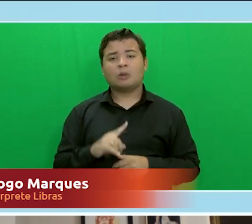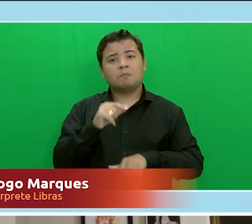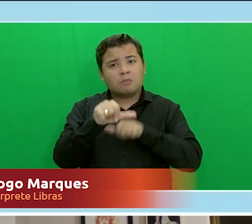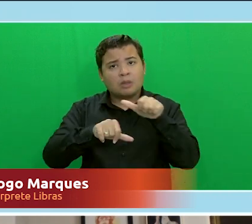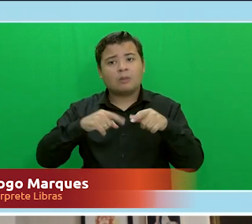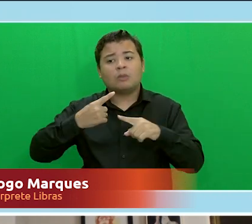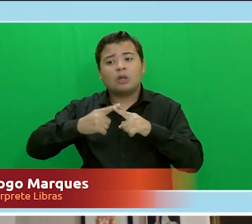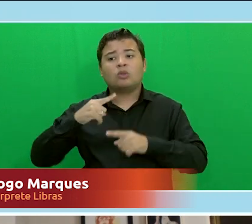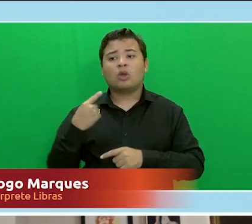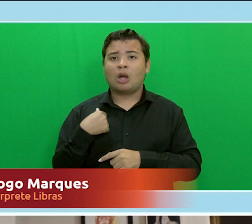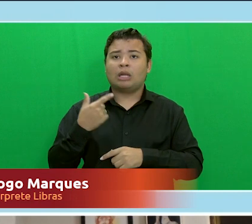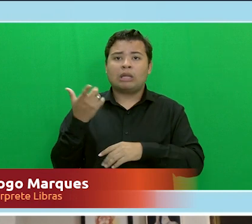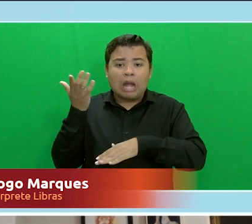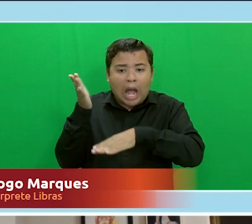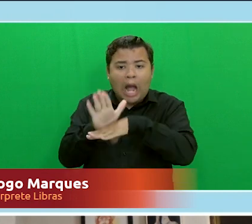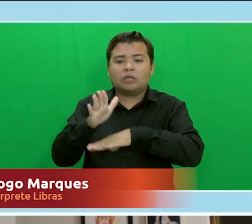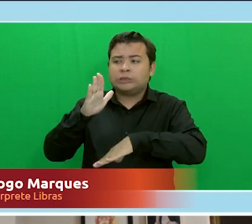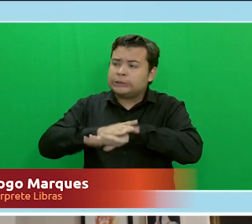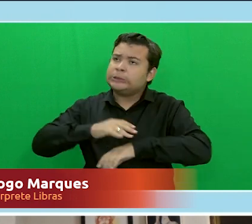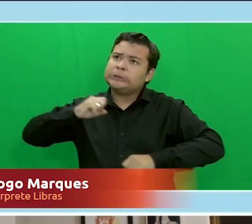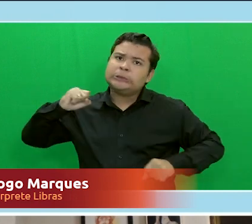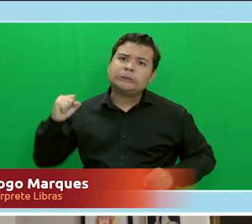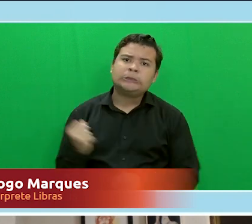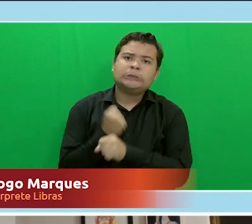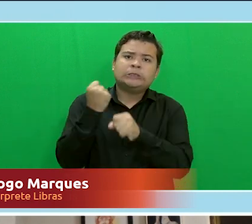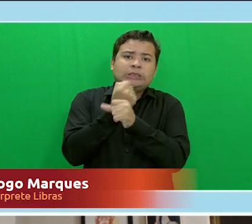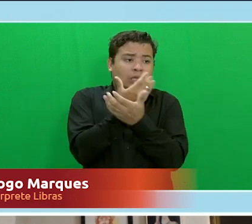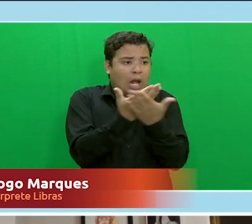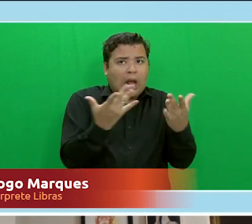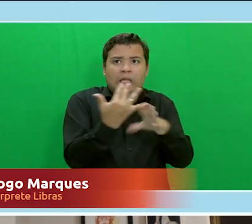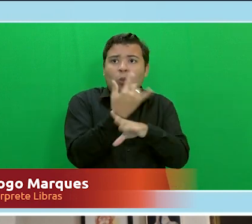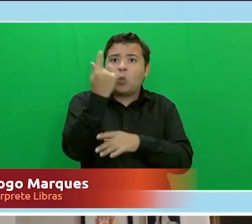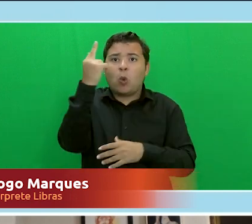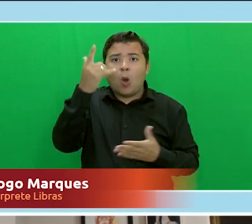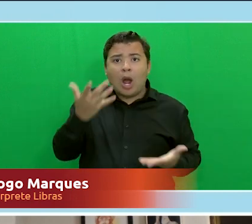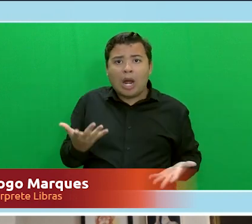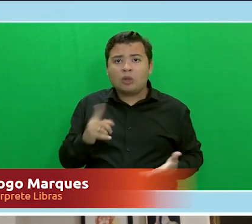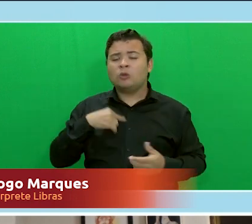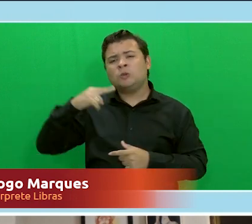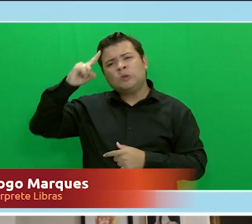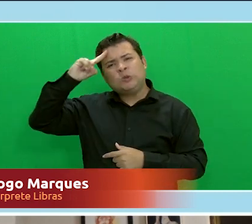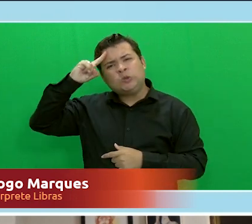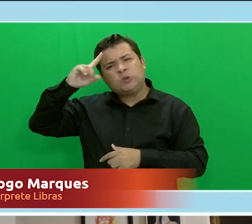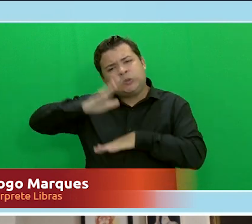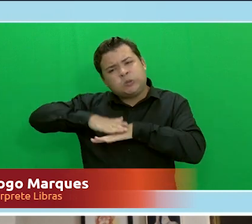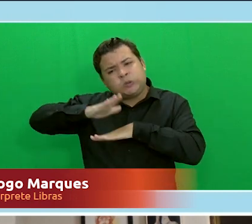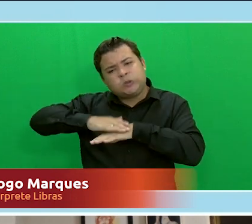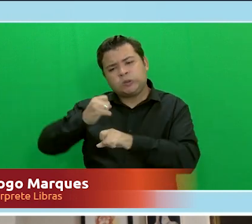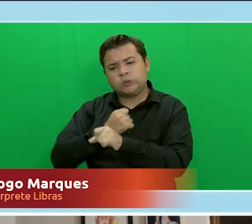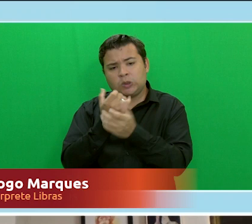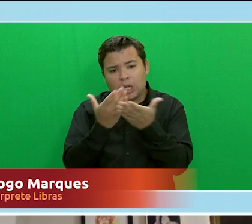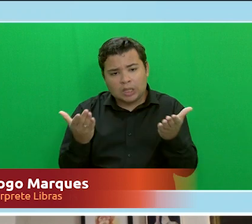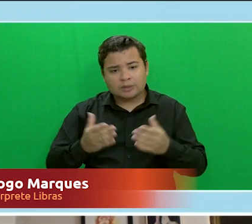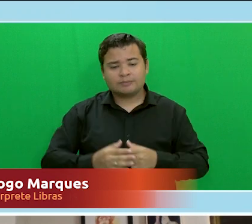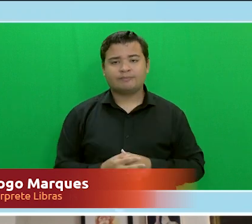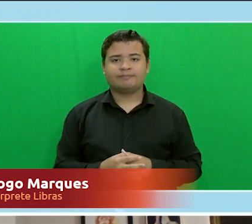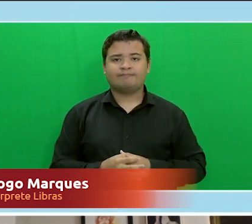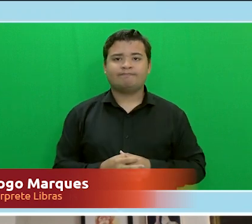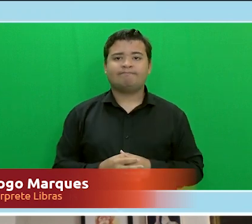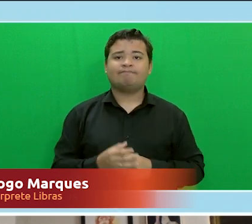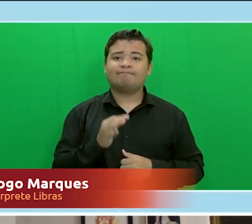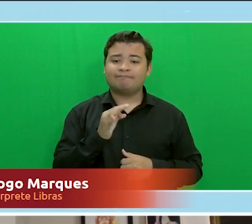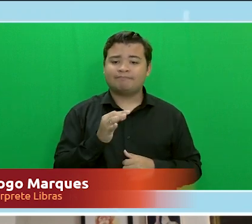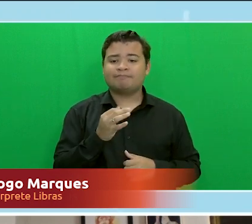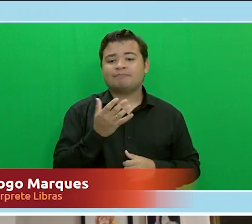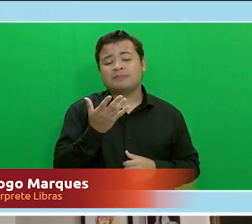construtora, né, dessa grandiosa obra que é Goiânia, que nós construímos no nosso dia a dia. Bom,